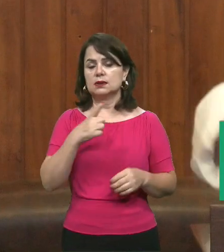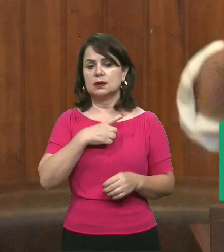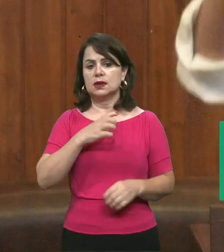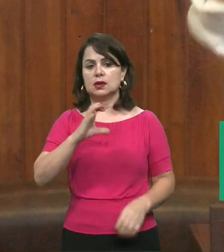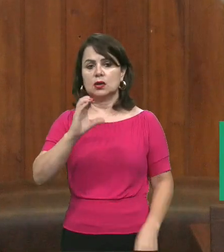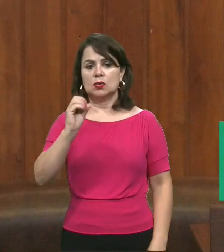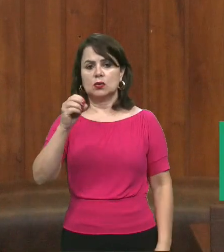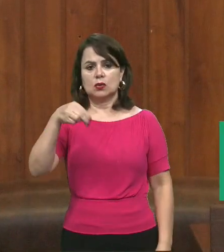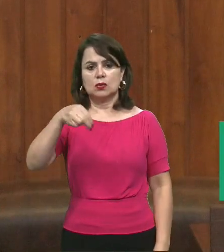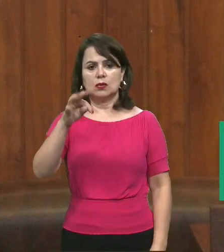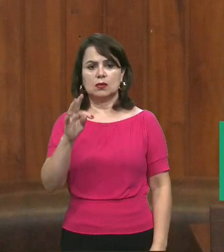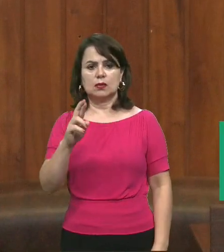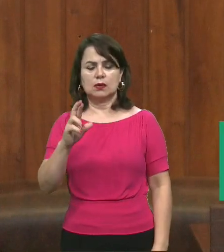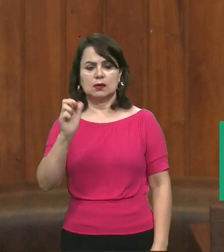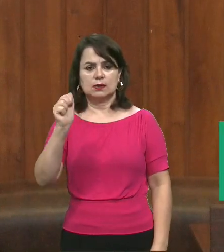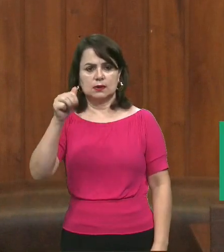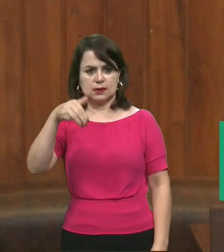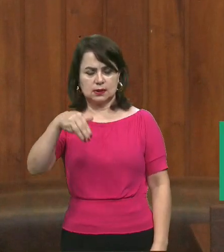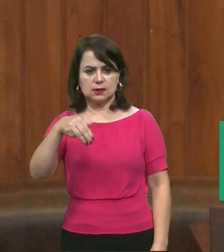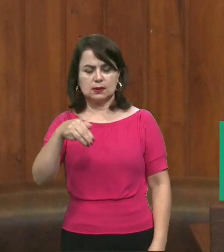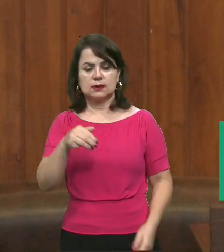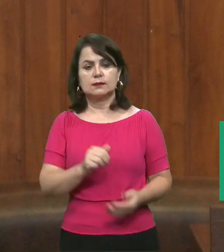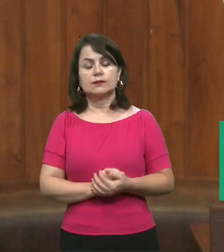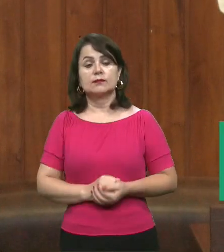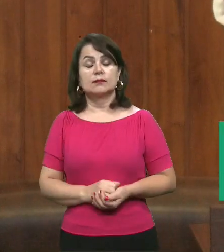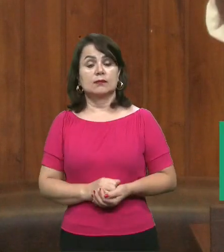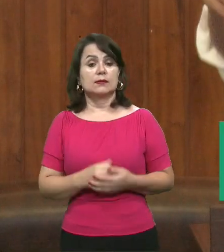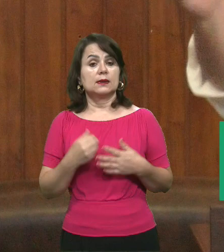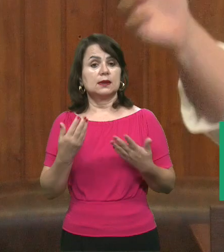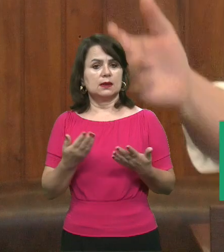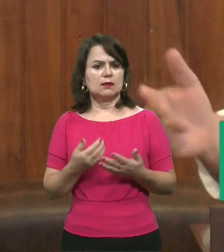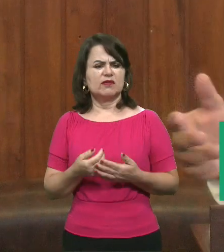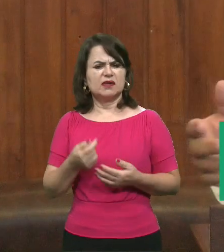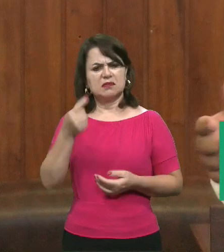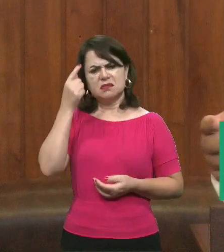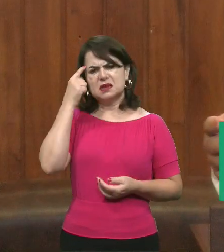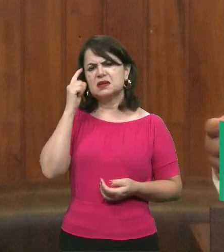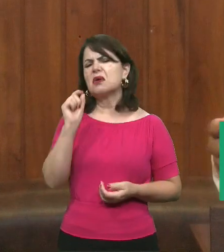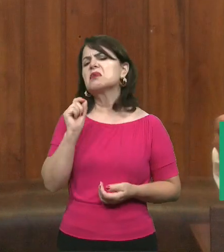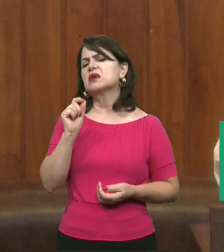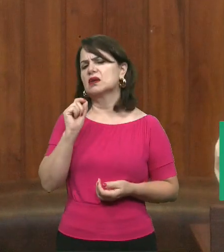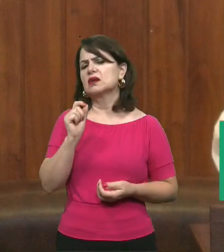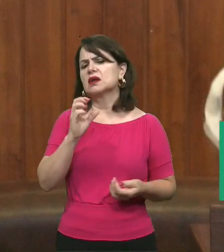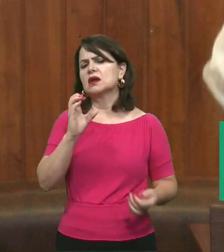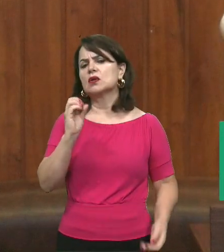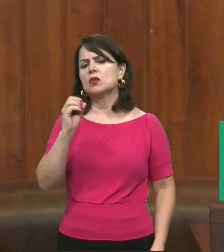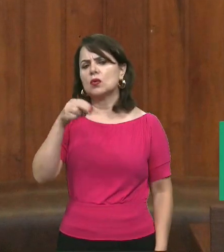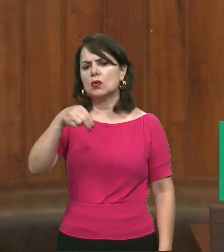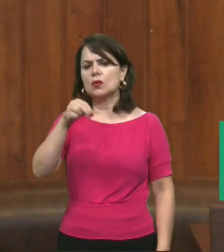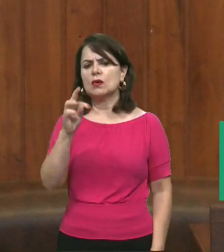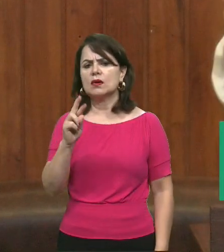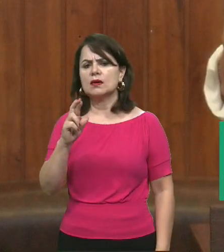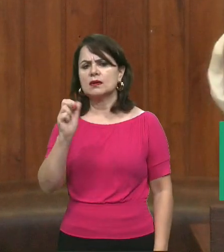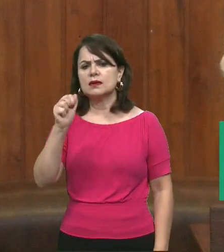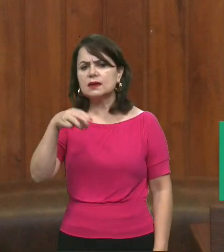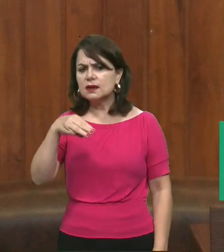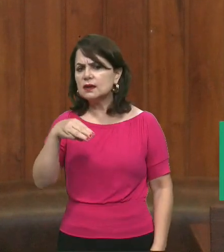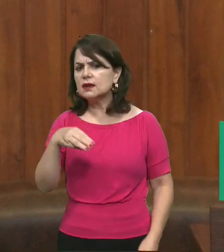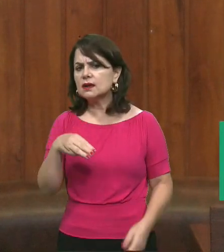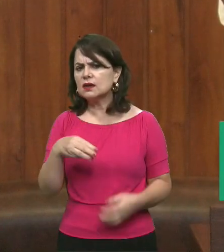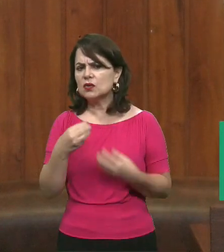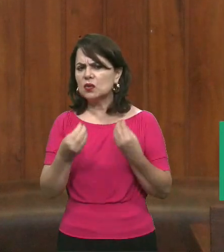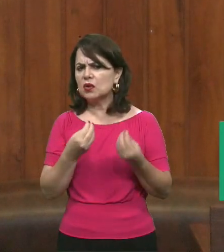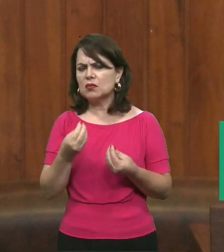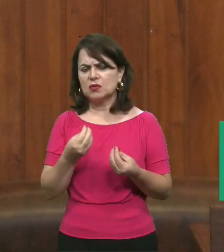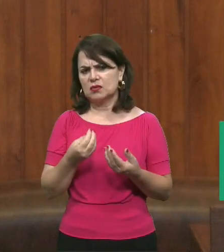Se você for falar CONTRAN para o Valdeci Fogaça, ele fala, o que é isso? Que CONTRAN? Eles puseram tudo